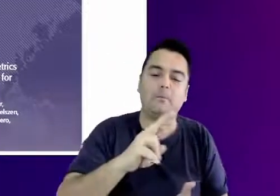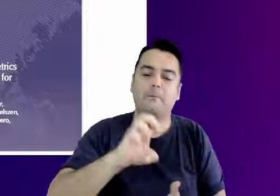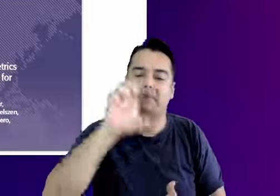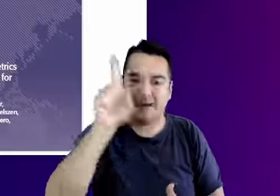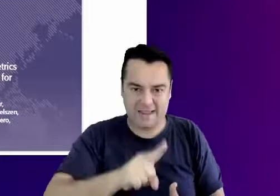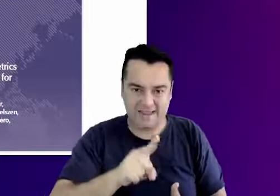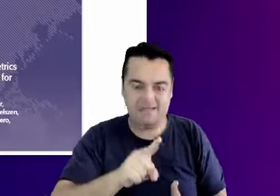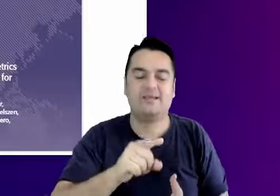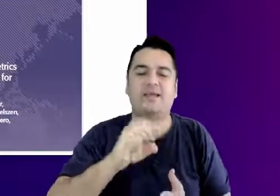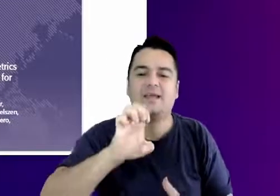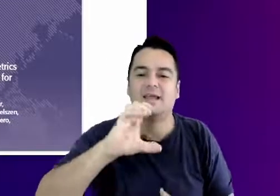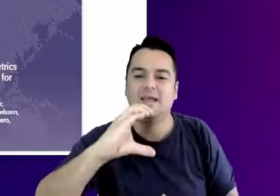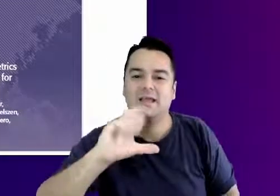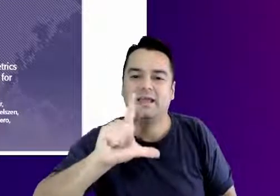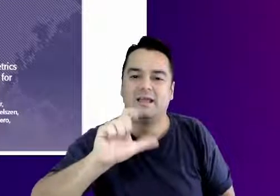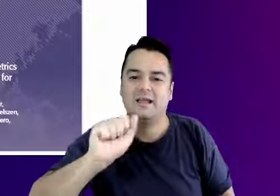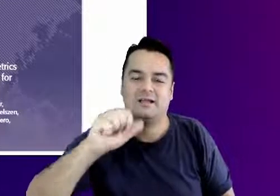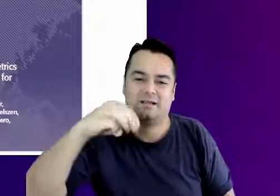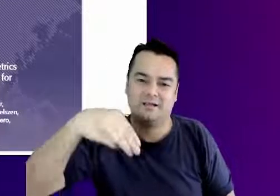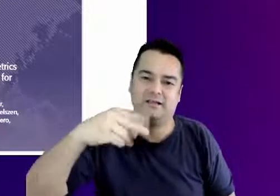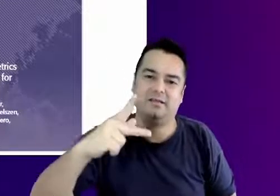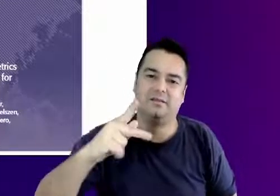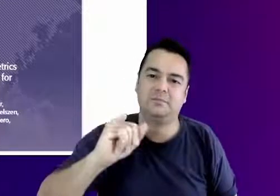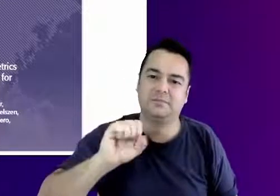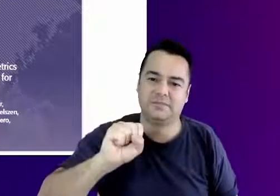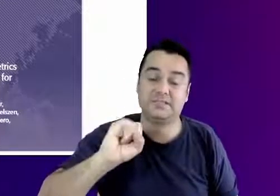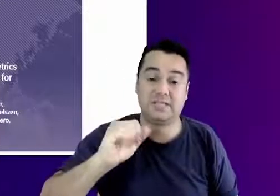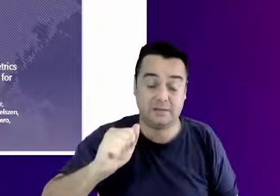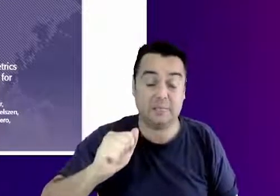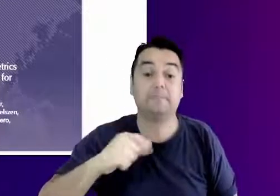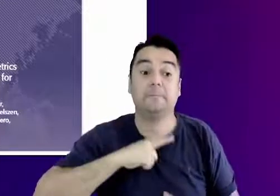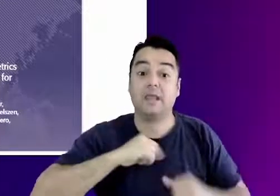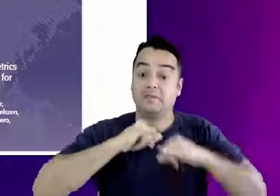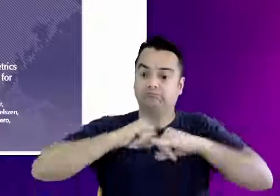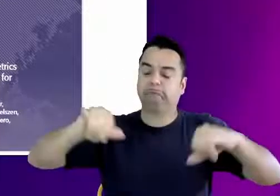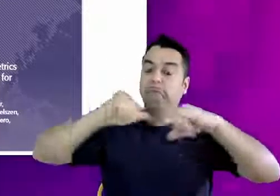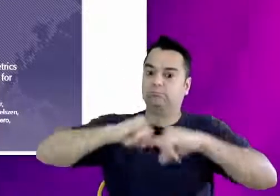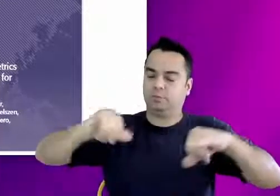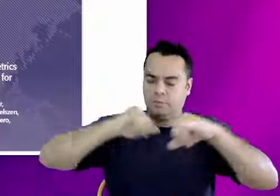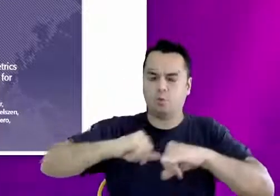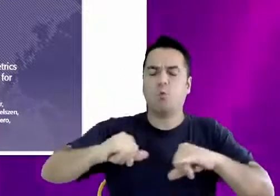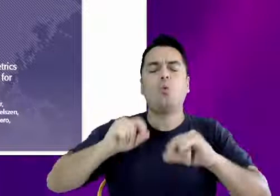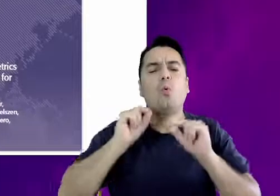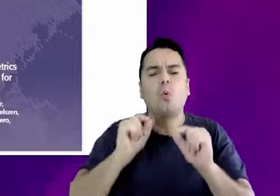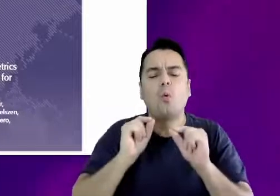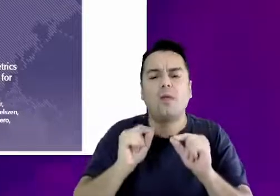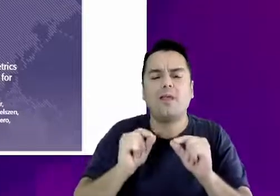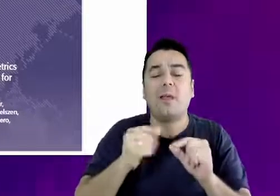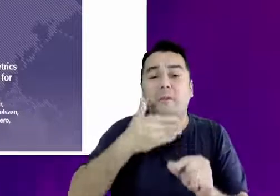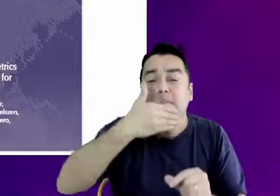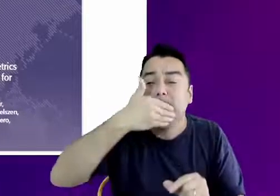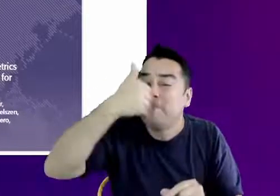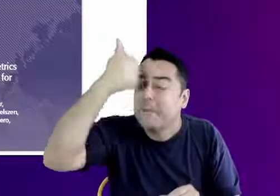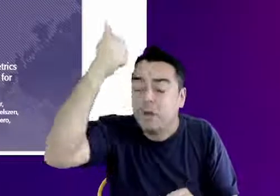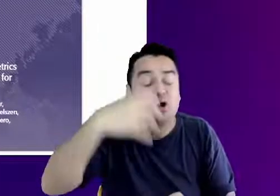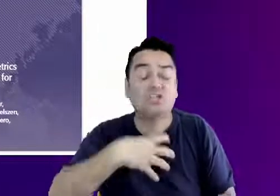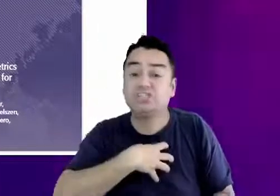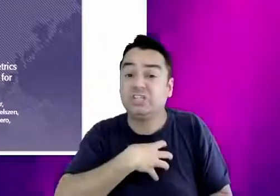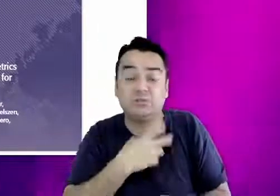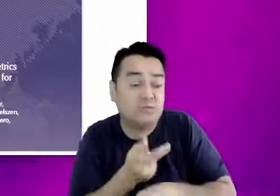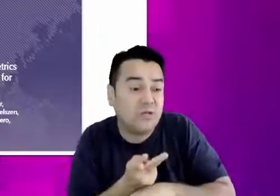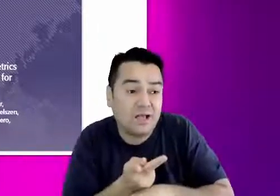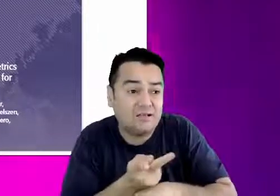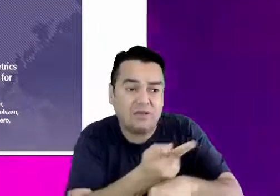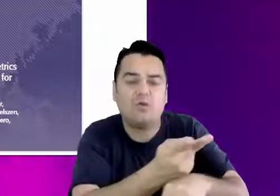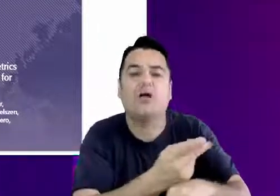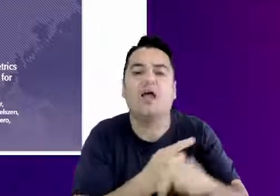de 2019, guidelines confirmando que a melhor forma de se rastrear a pré-eclâmpsia é através do screening de